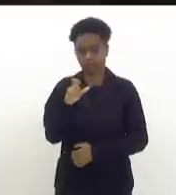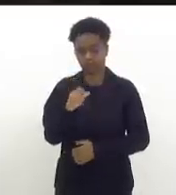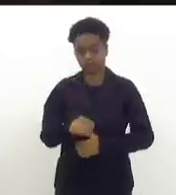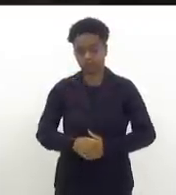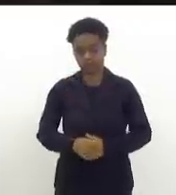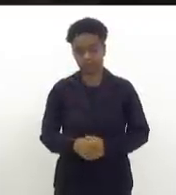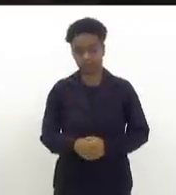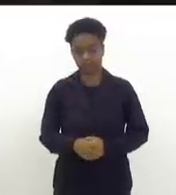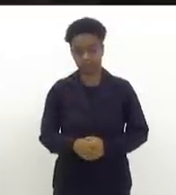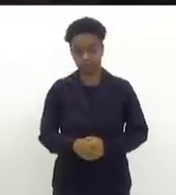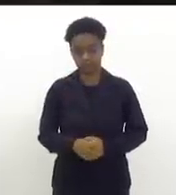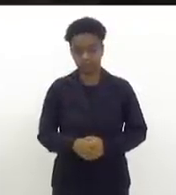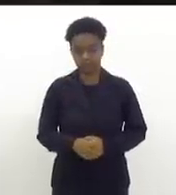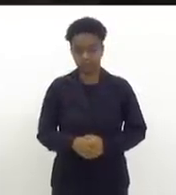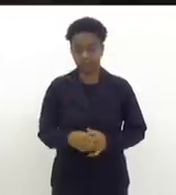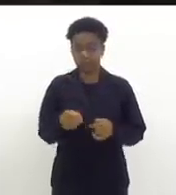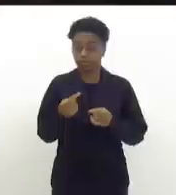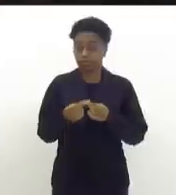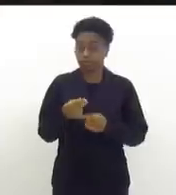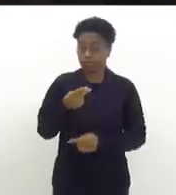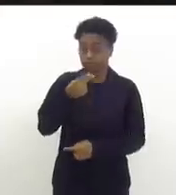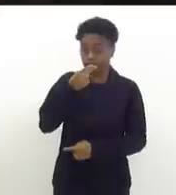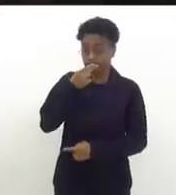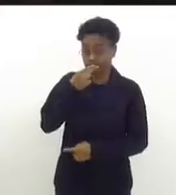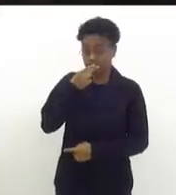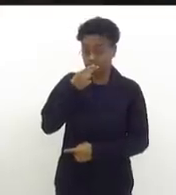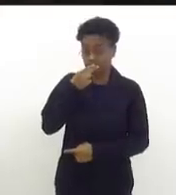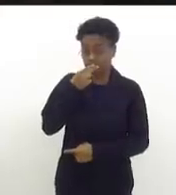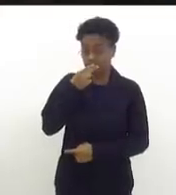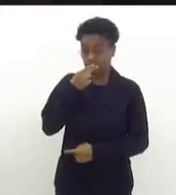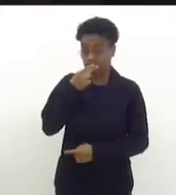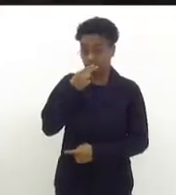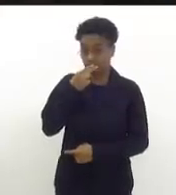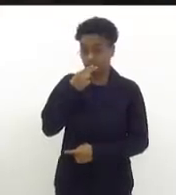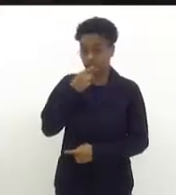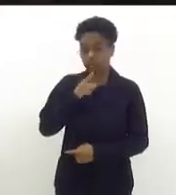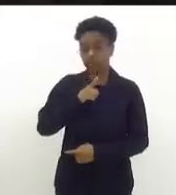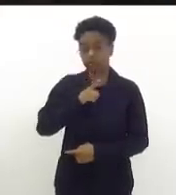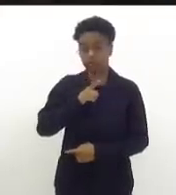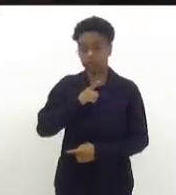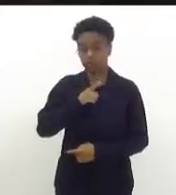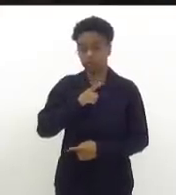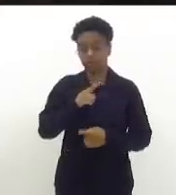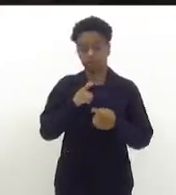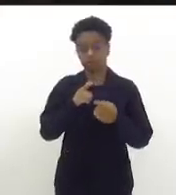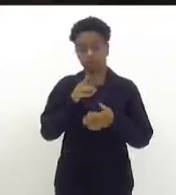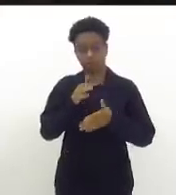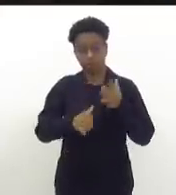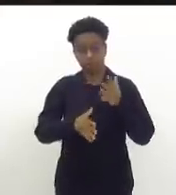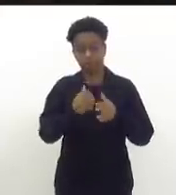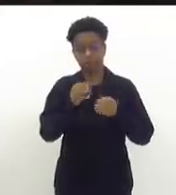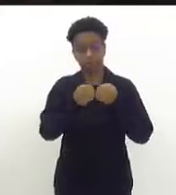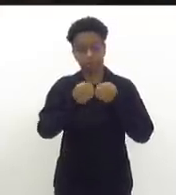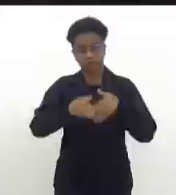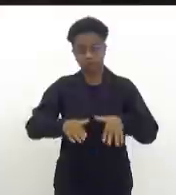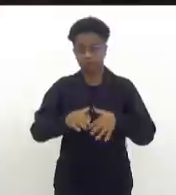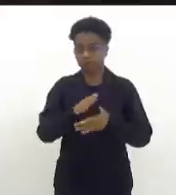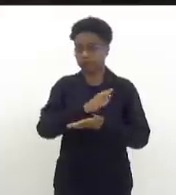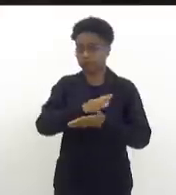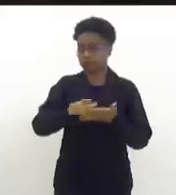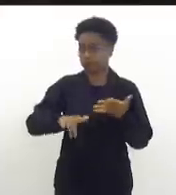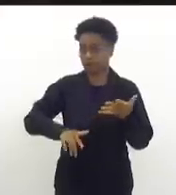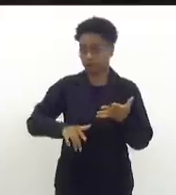os cigarros causam muitos problemas a saúde da população